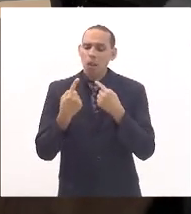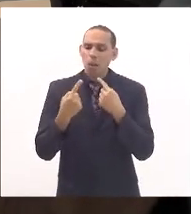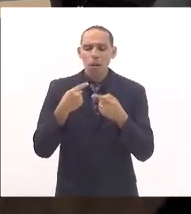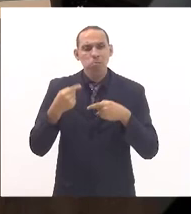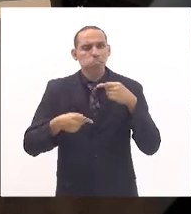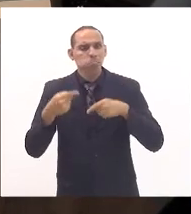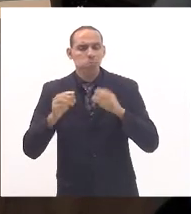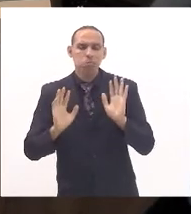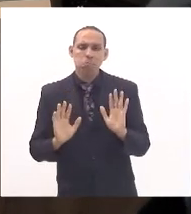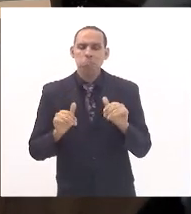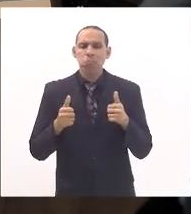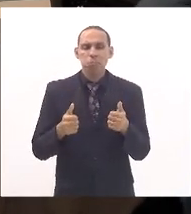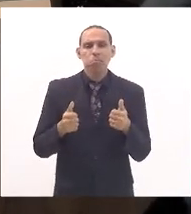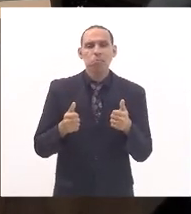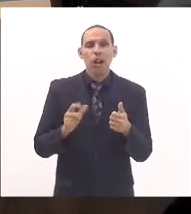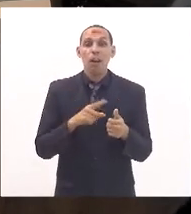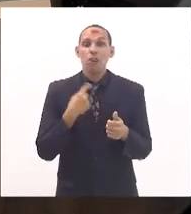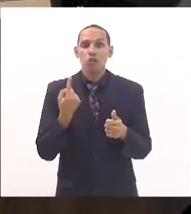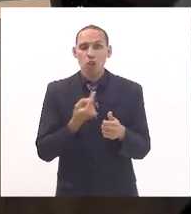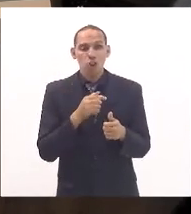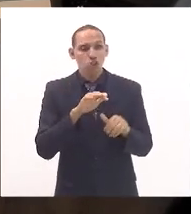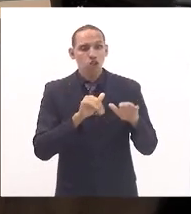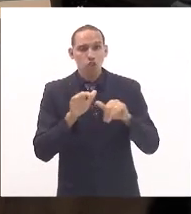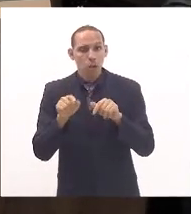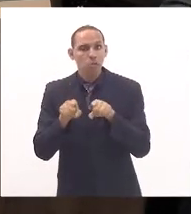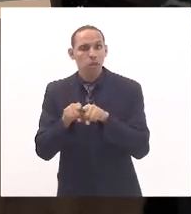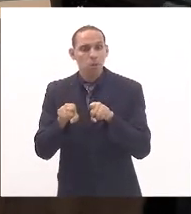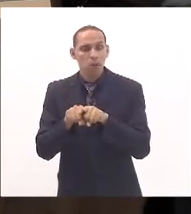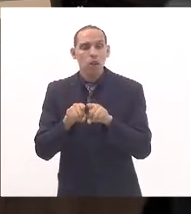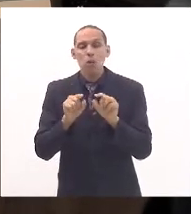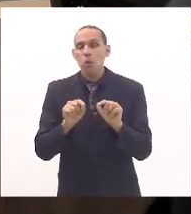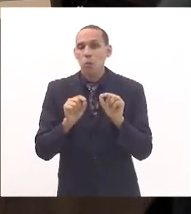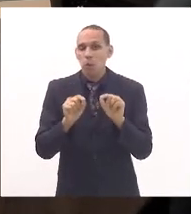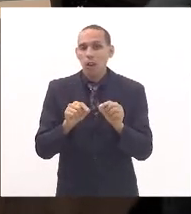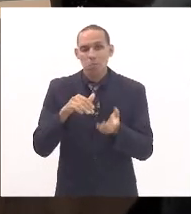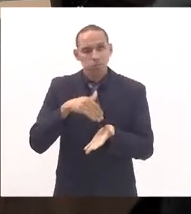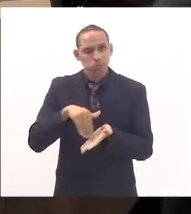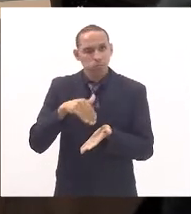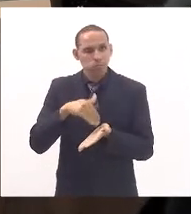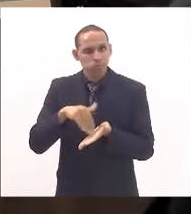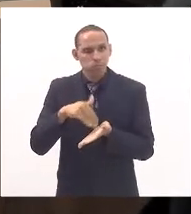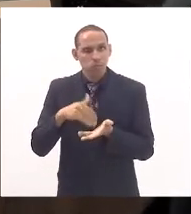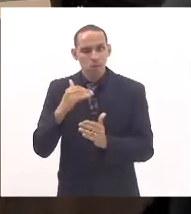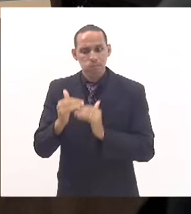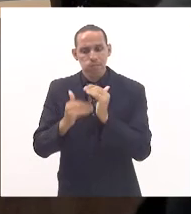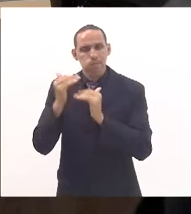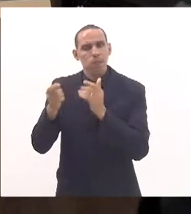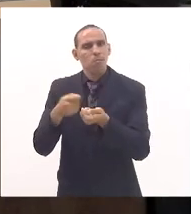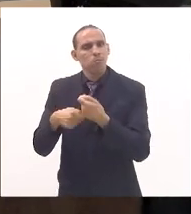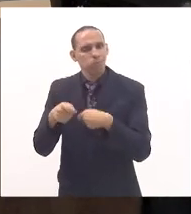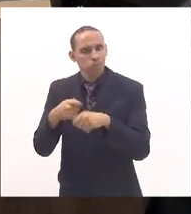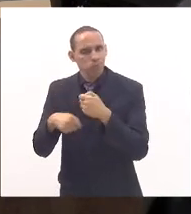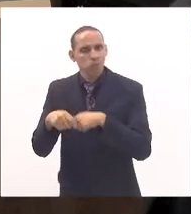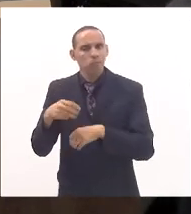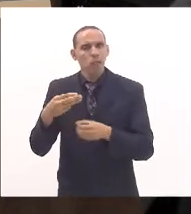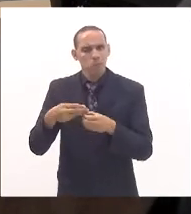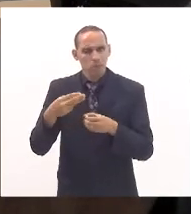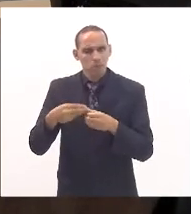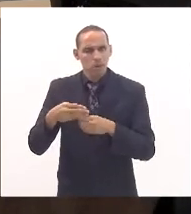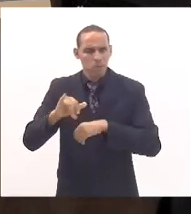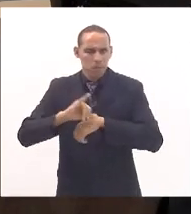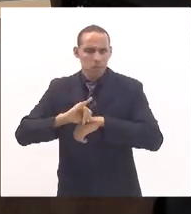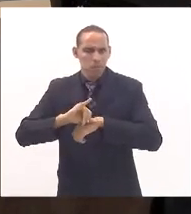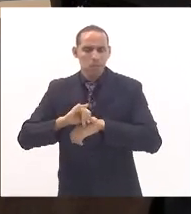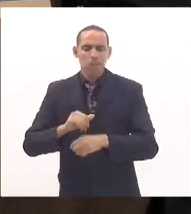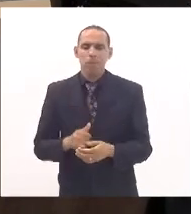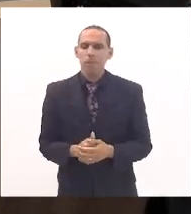projeto. E nós chamamos aqui também a Secretaria de Desenvolvimento Econômico do município da capital.